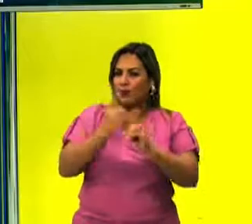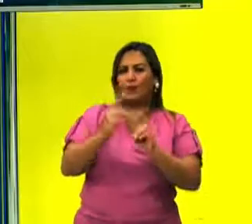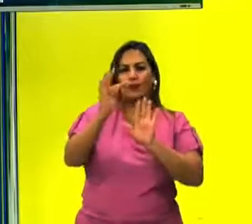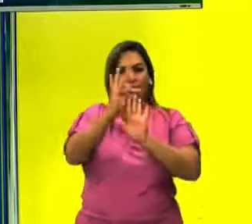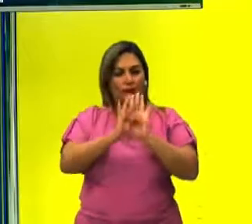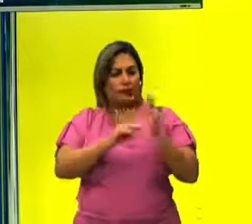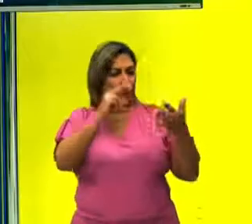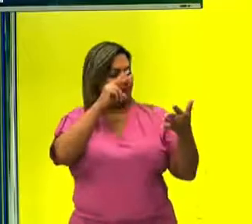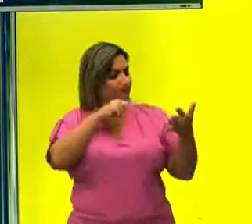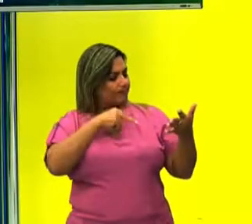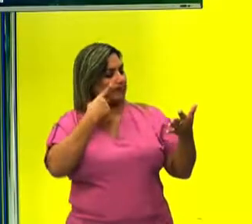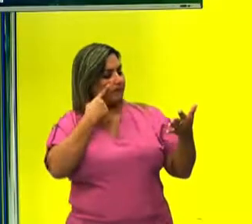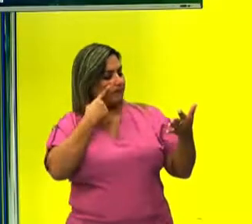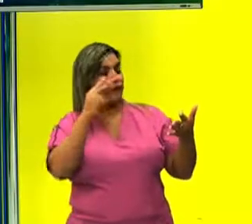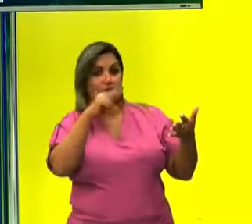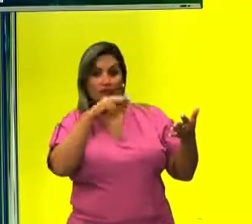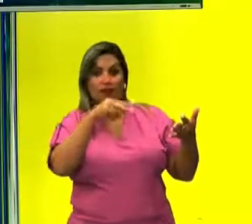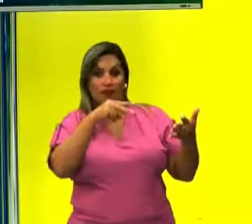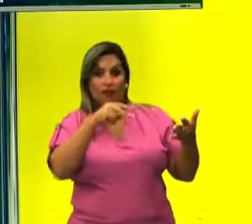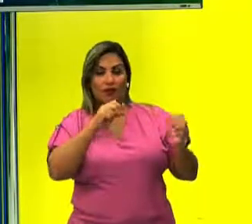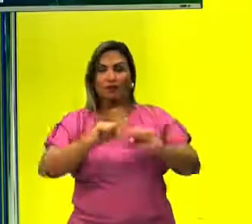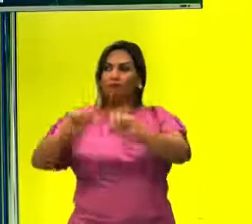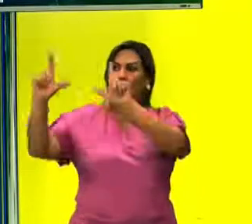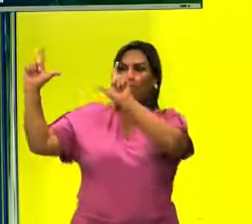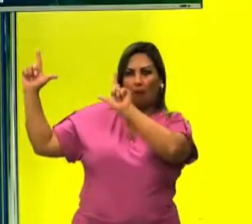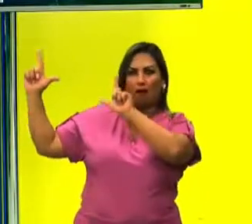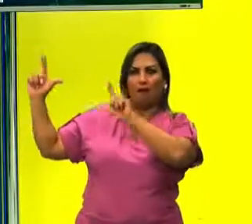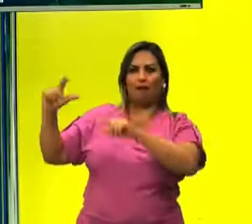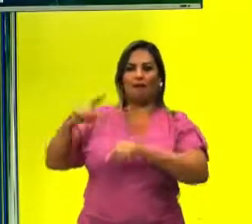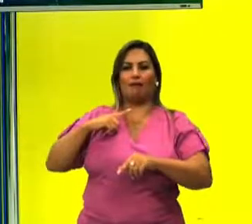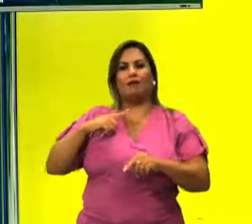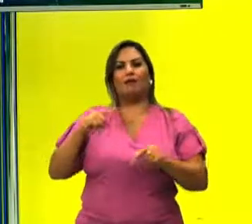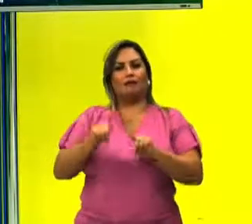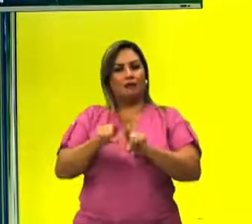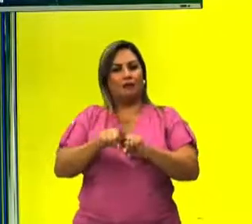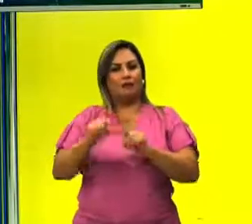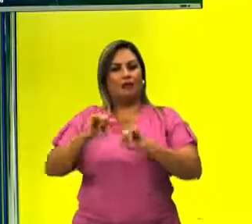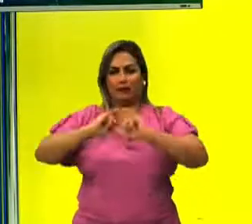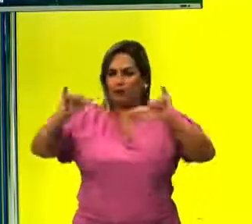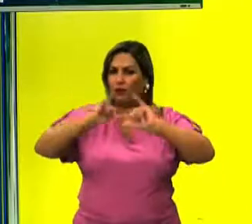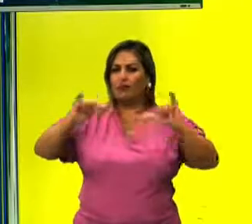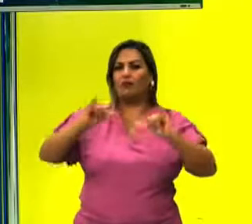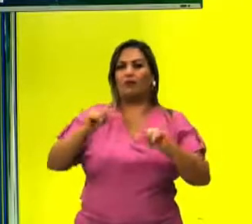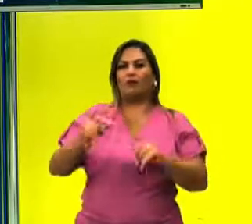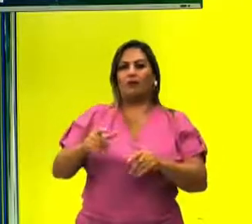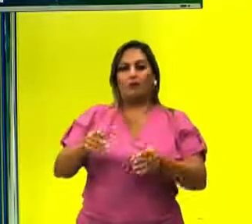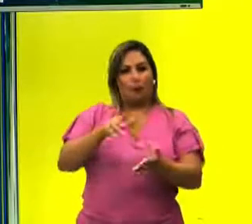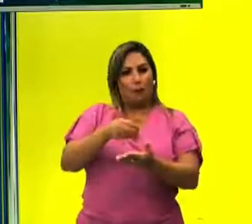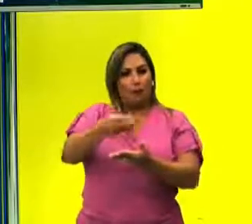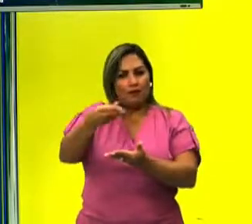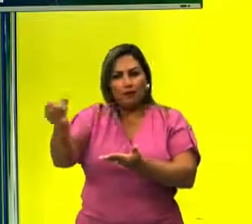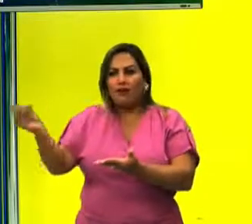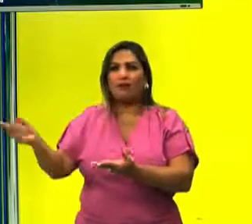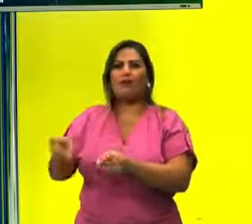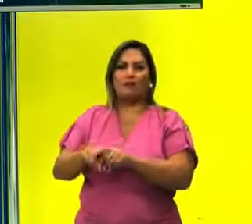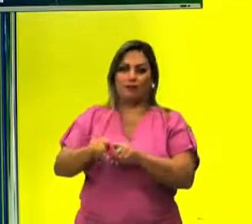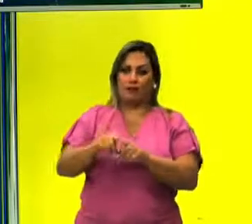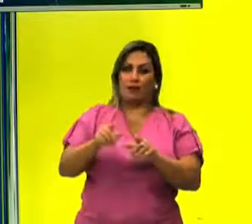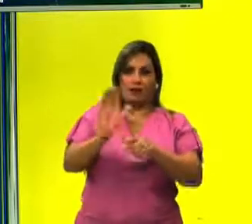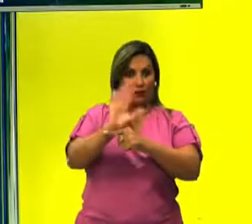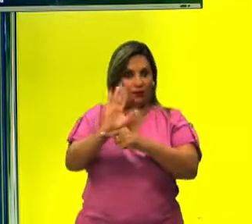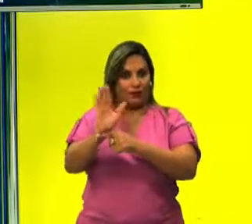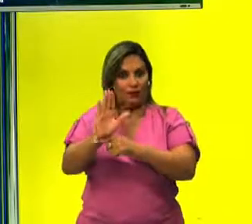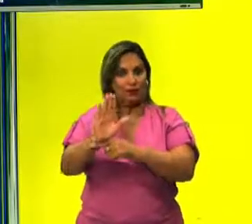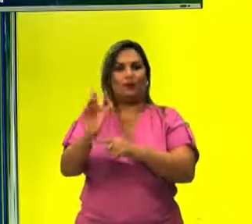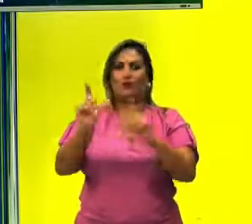com um determinado texto, quando você lê um outdoor, quando você pega um panfleto, quando você vê um vídeo na TV, há um